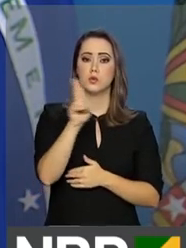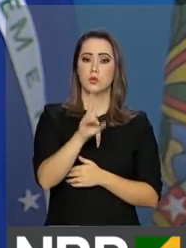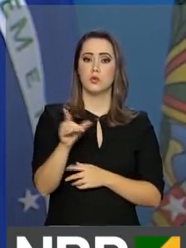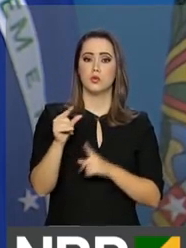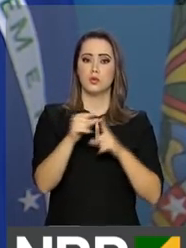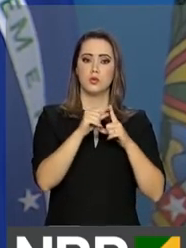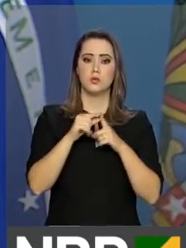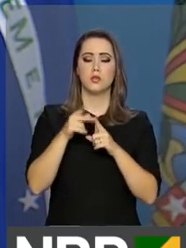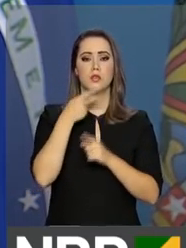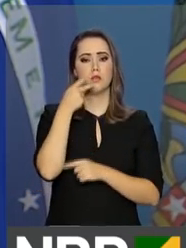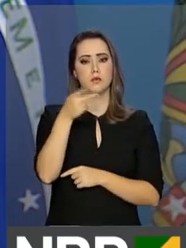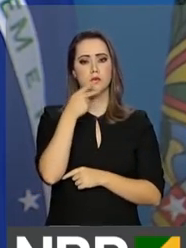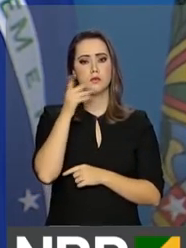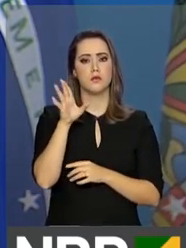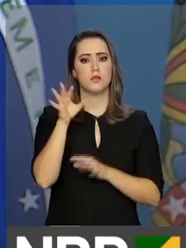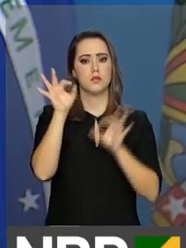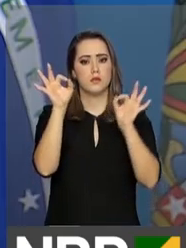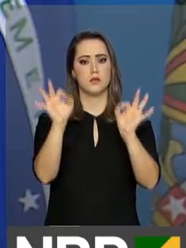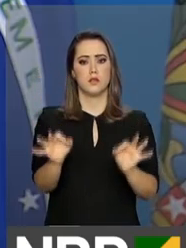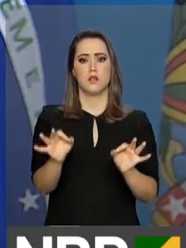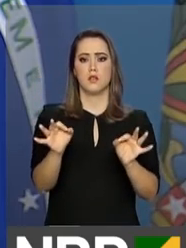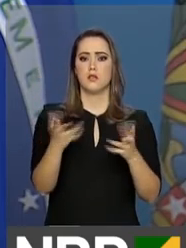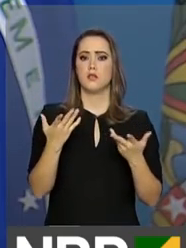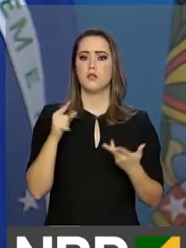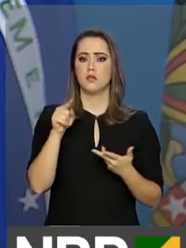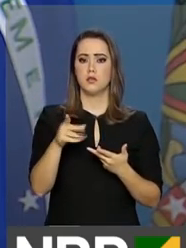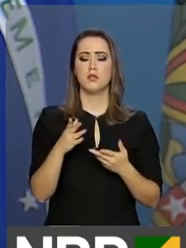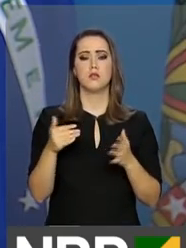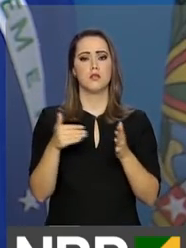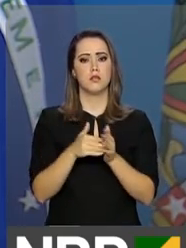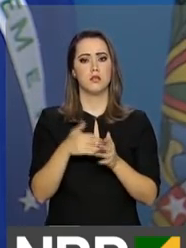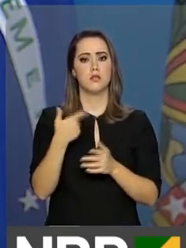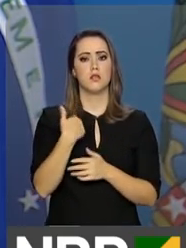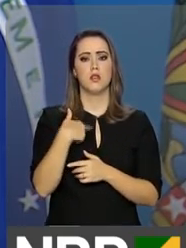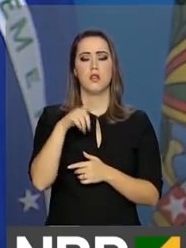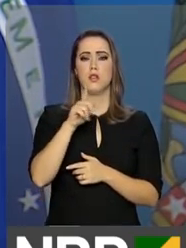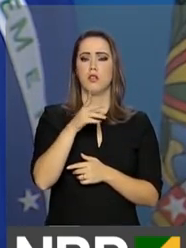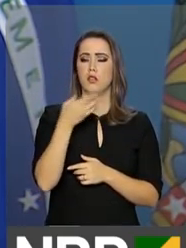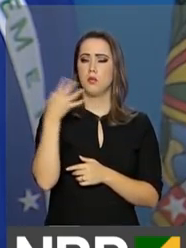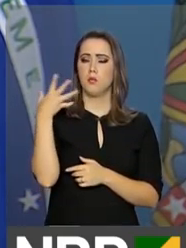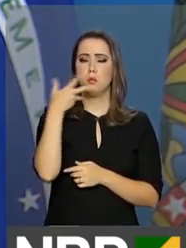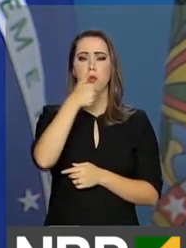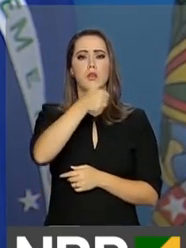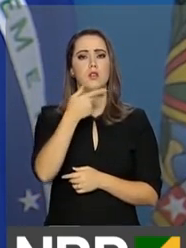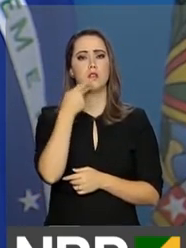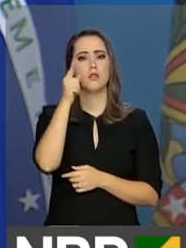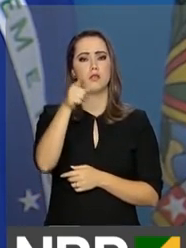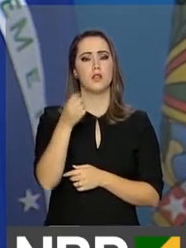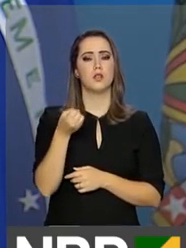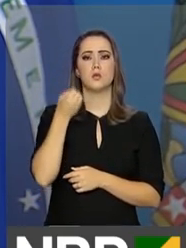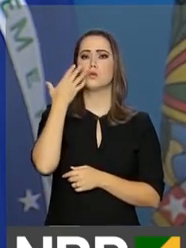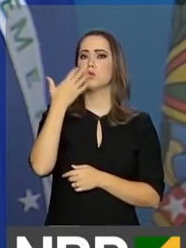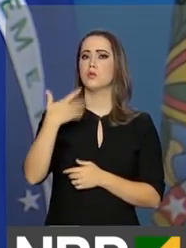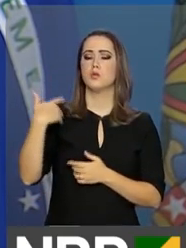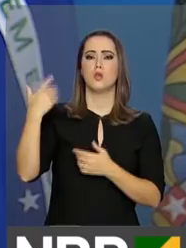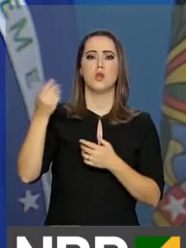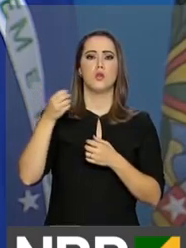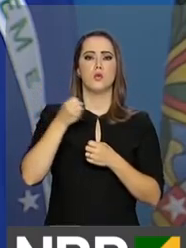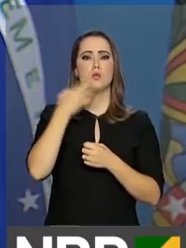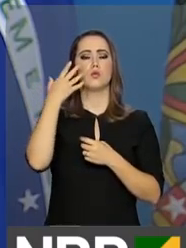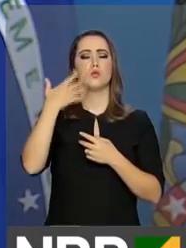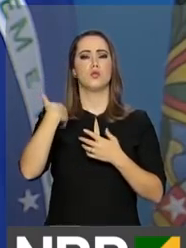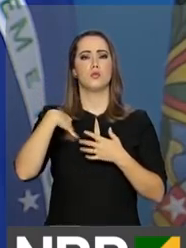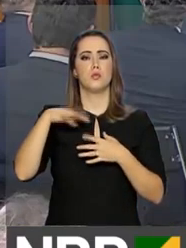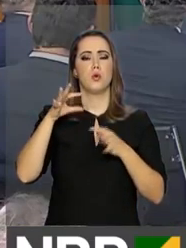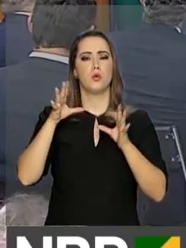terminologia, uma oratória muito elegante e até literária, não é? Invocando lá os bons fluidos da Bahia,